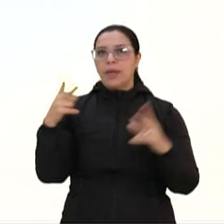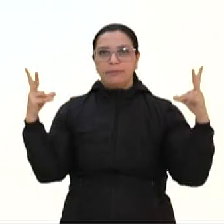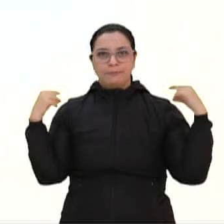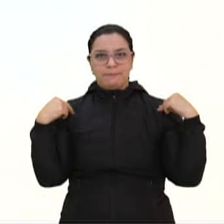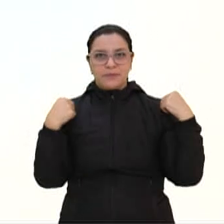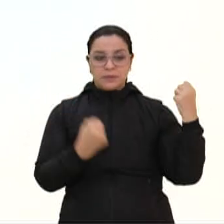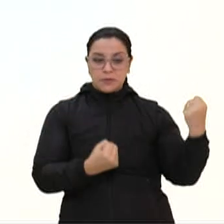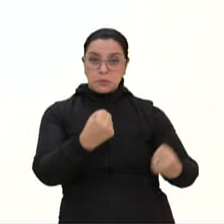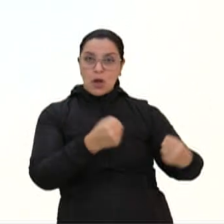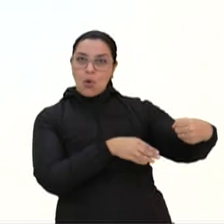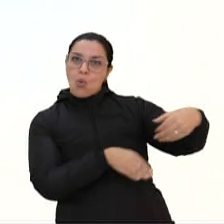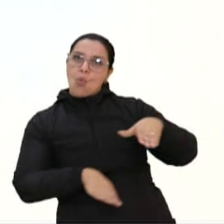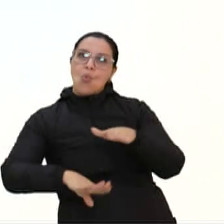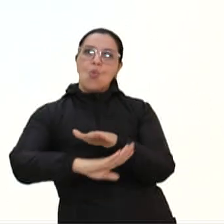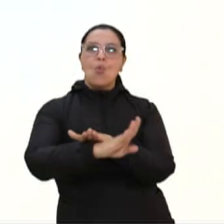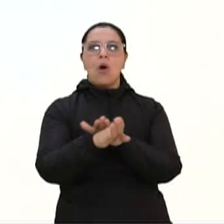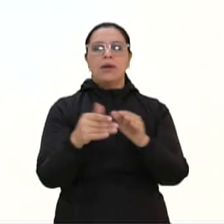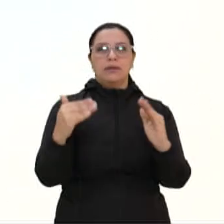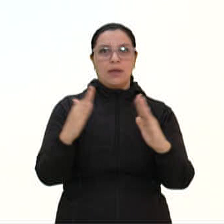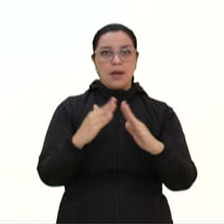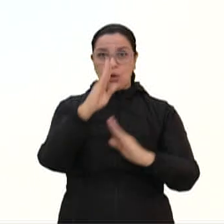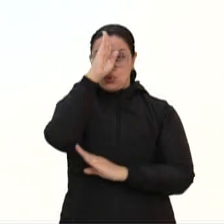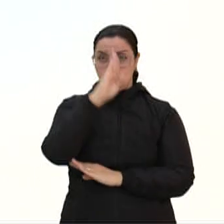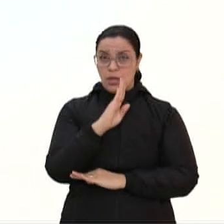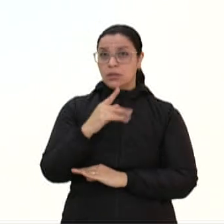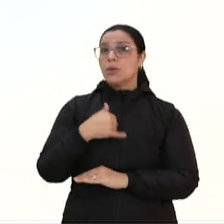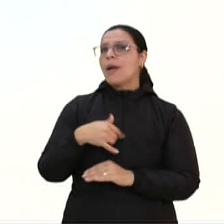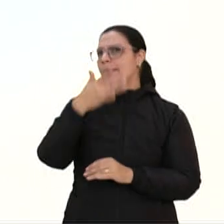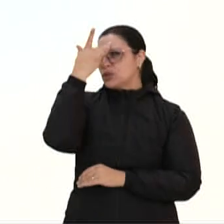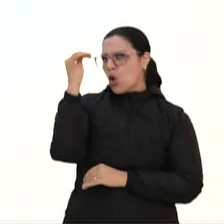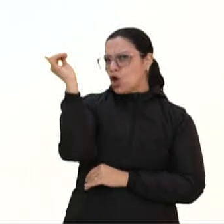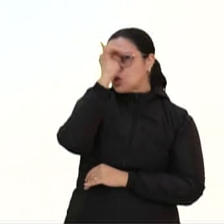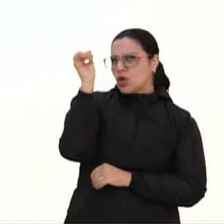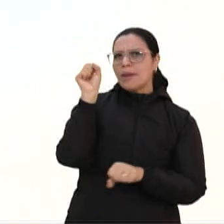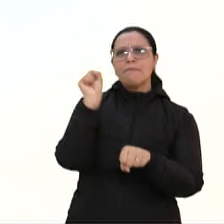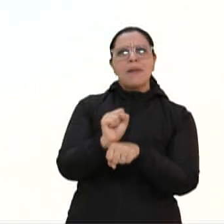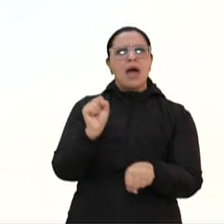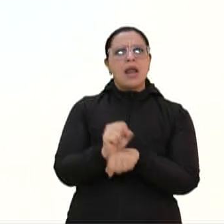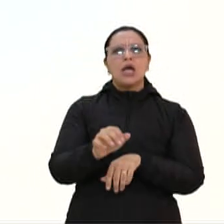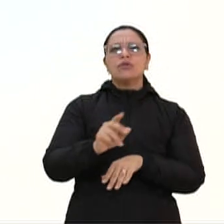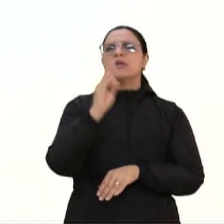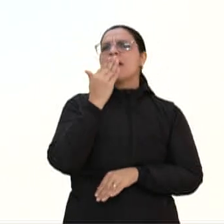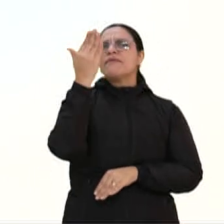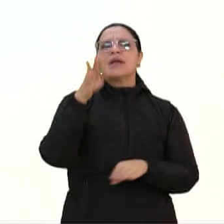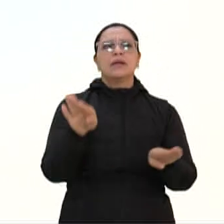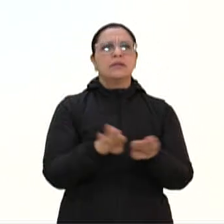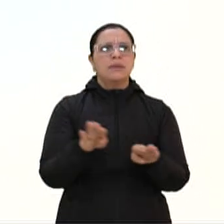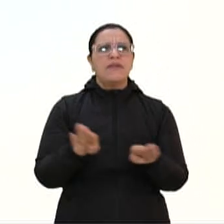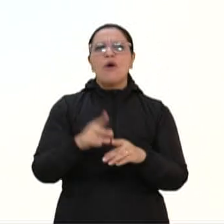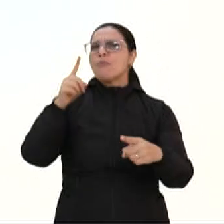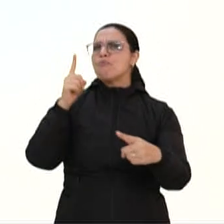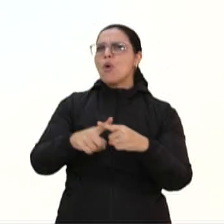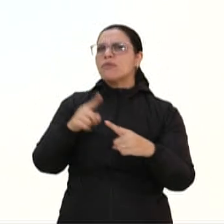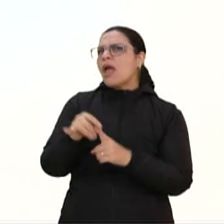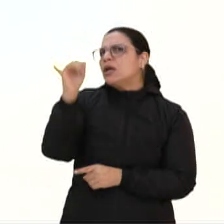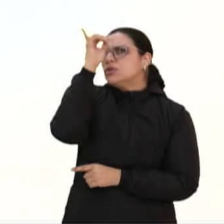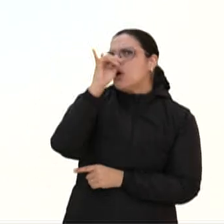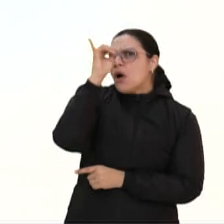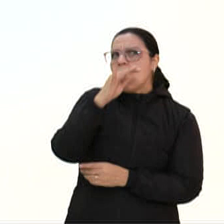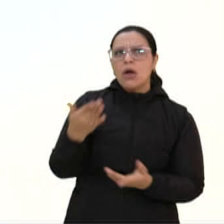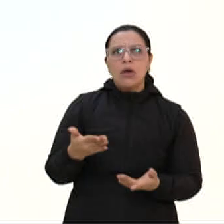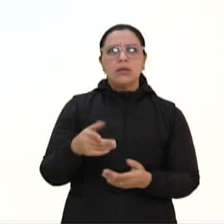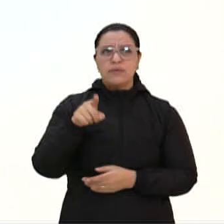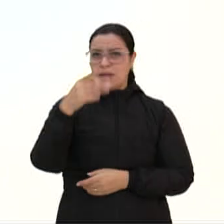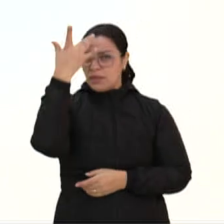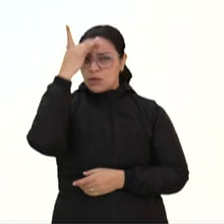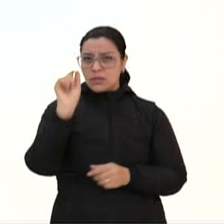manobrista gratuito. Um idiota está parado lá na frente e ele anunciou. Por que, idiota?